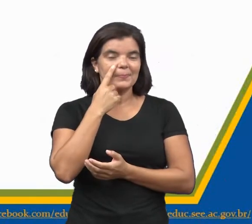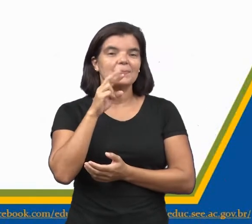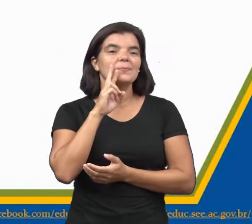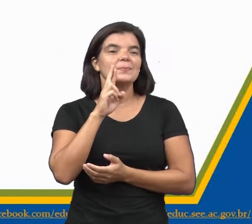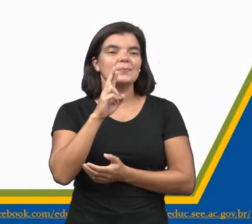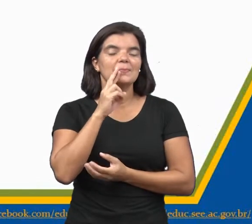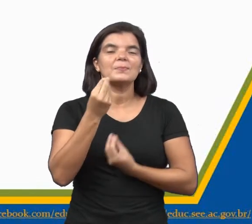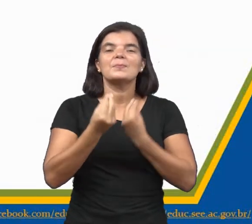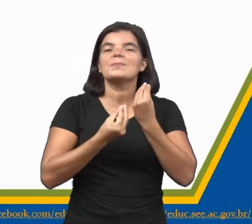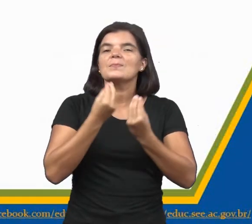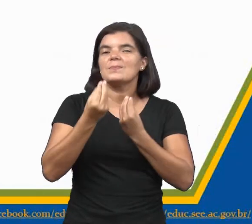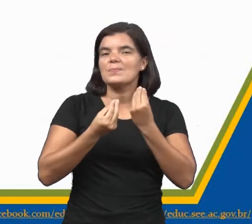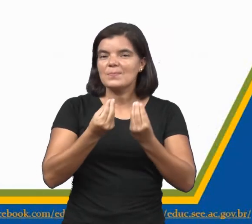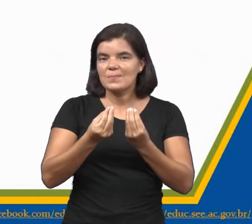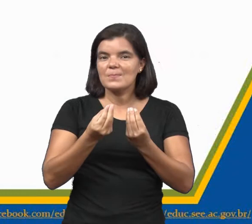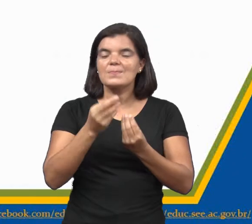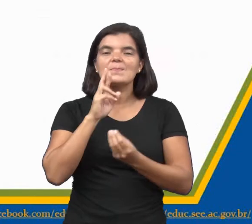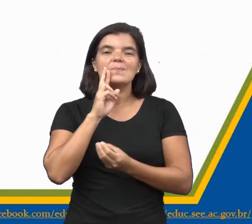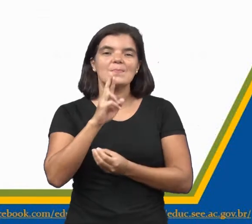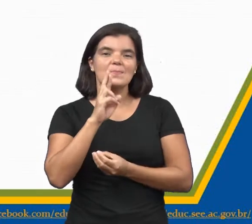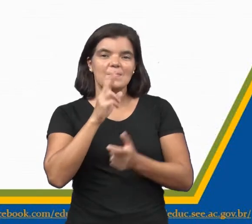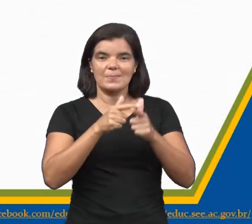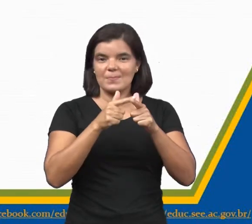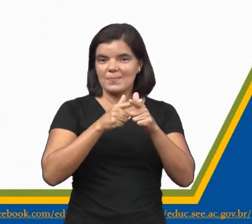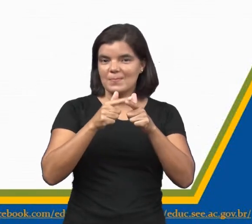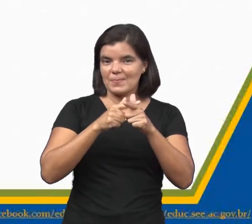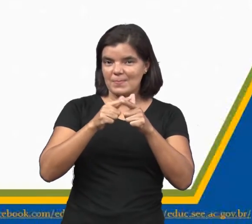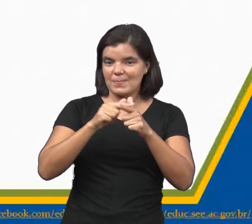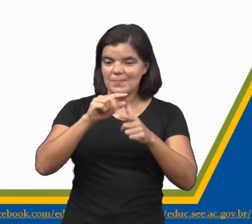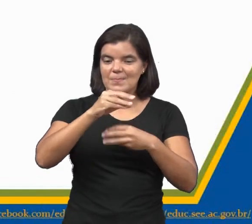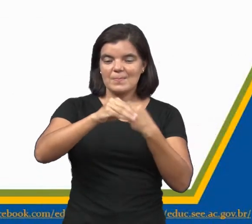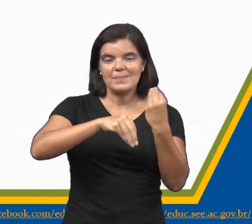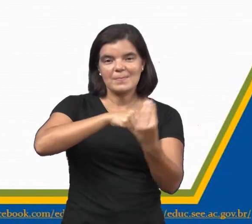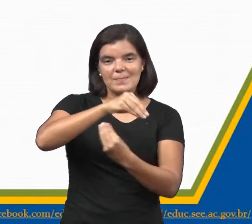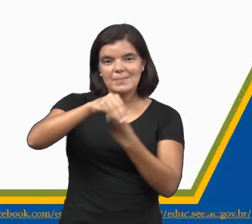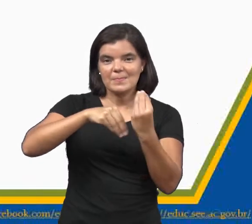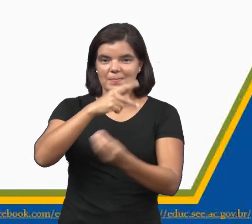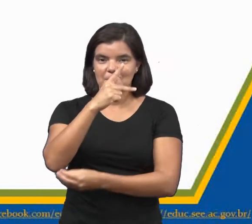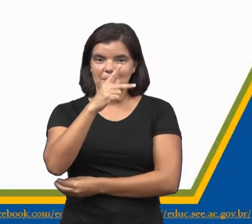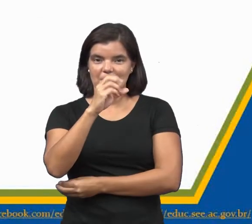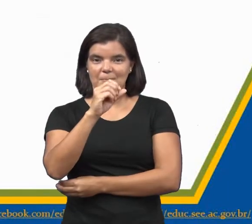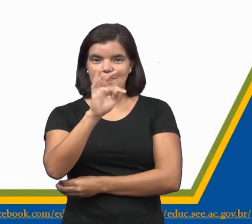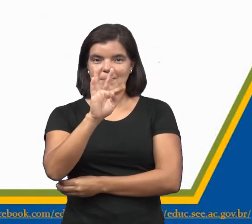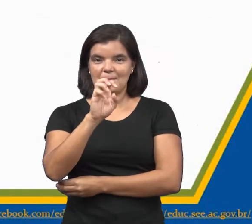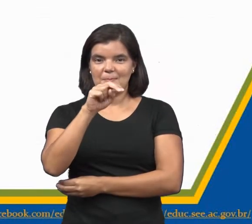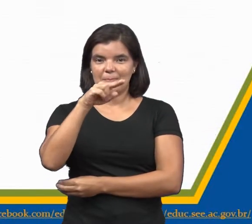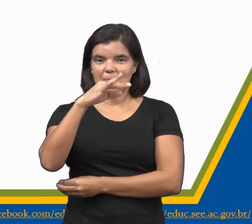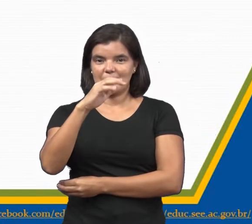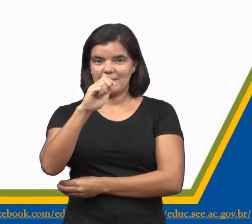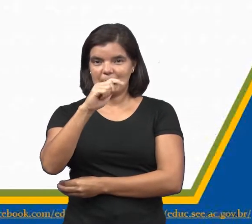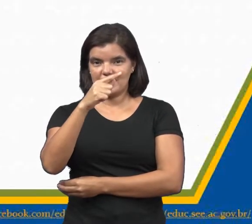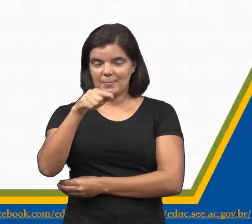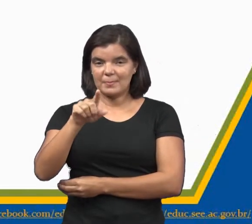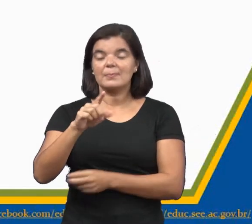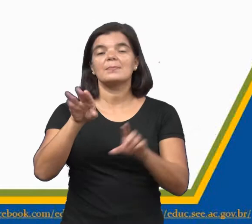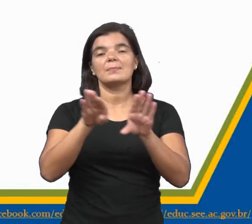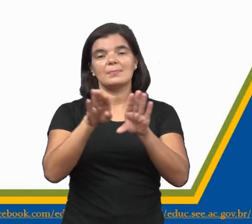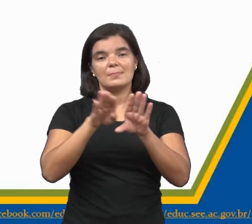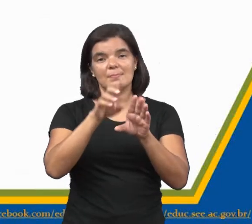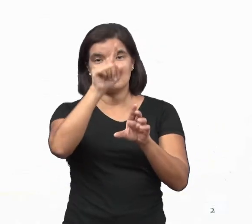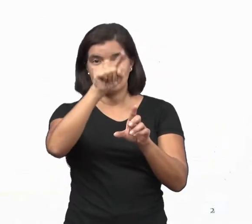de expressões que envolvam potenciação e radiciação de números